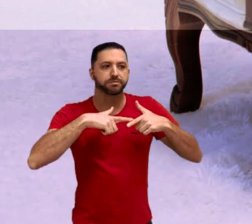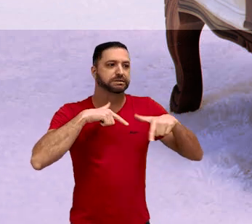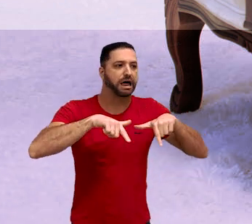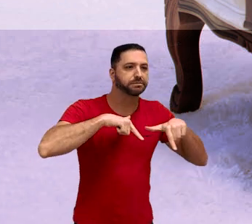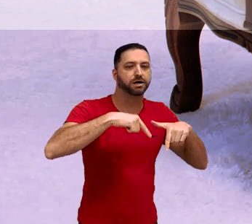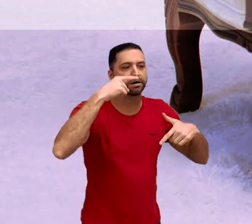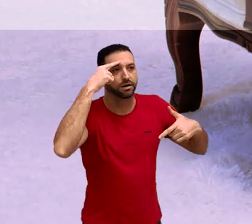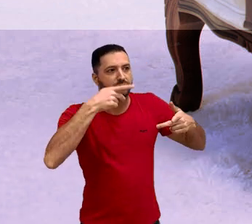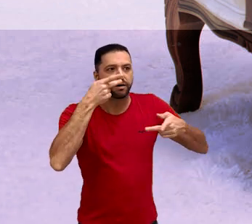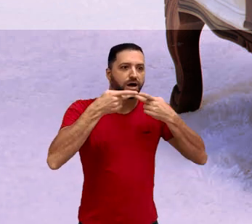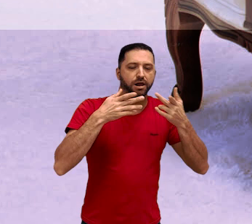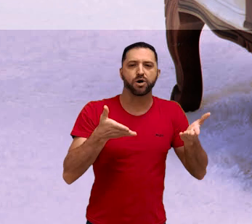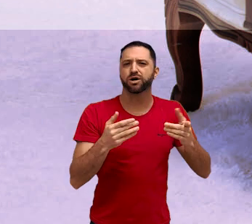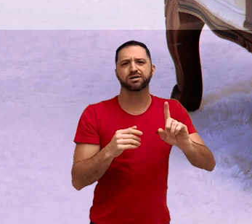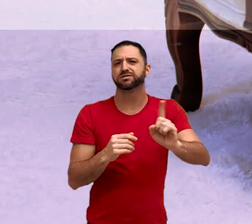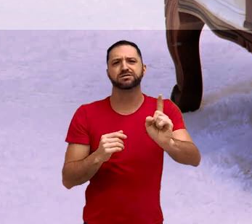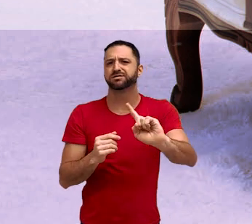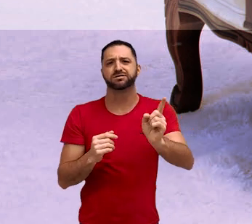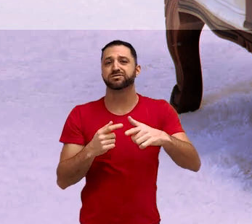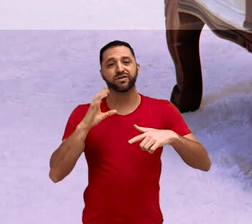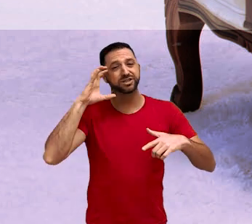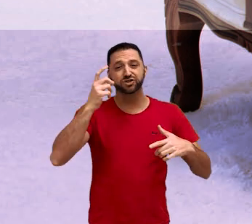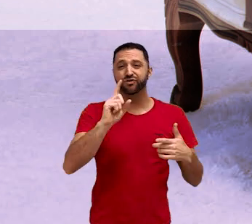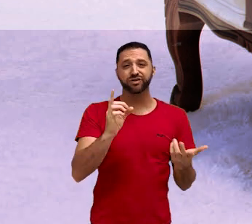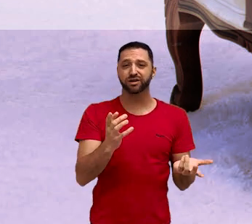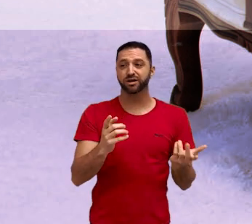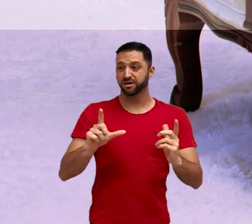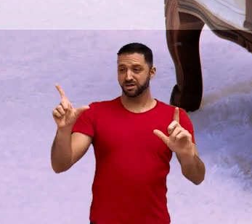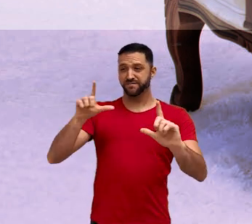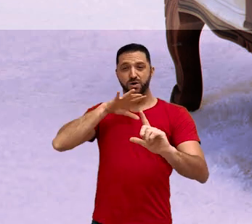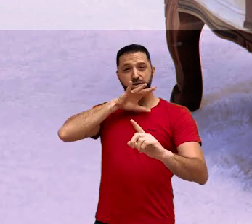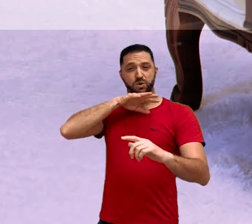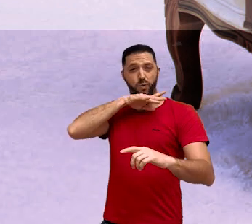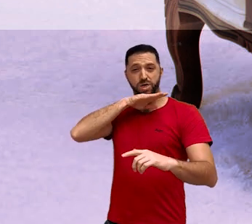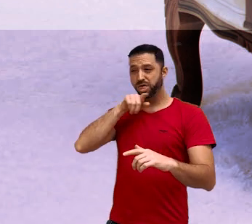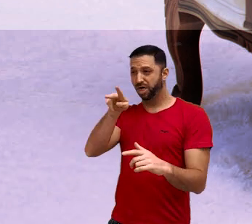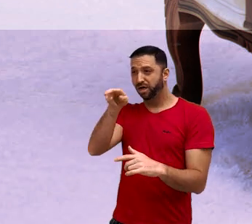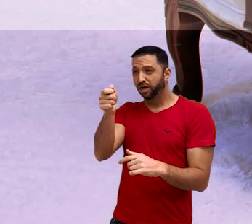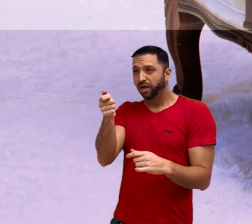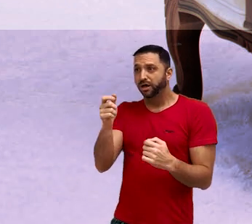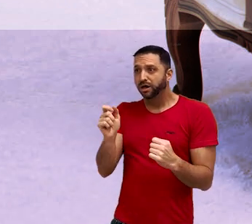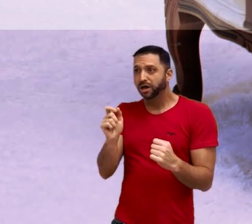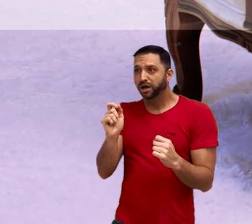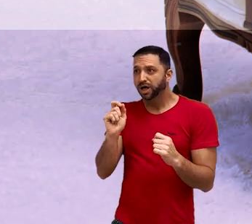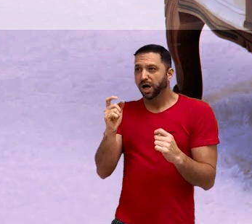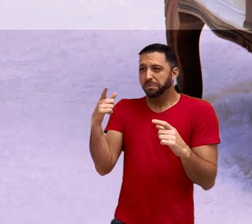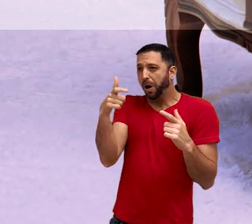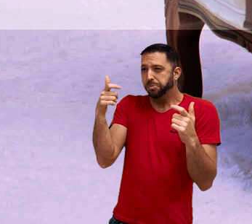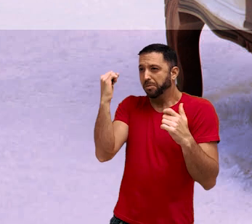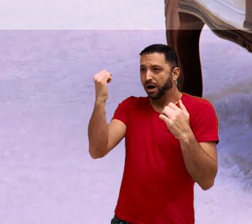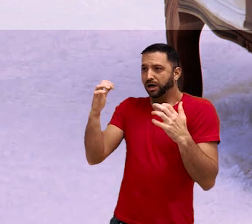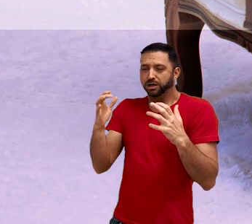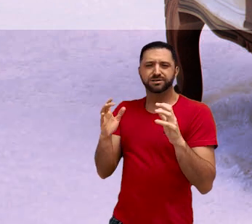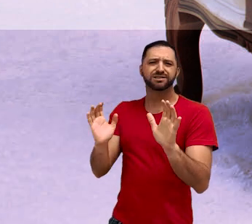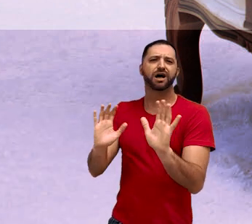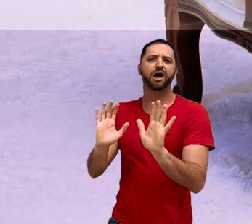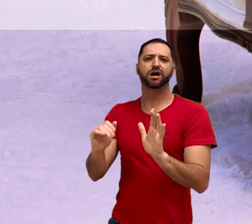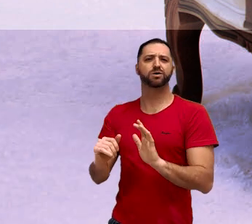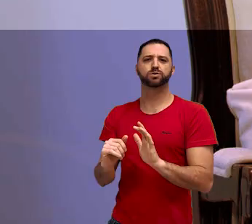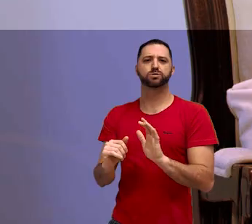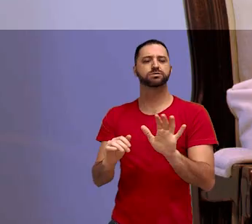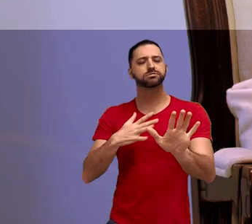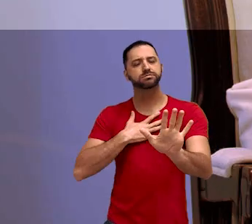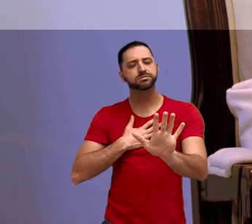falar sobre problemas com o maridão ou com a família à noite que não vai resolver, não ligar a TV para ver notícias ruins. Então